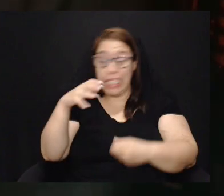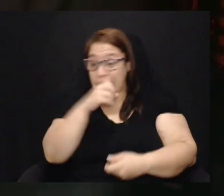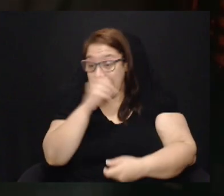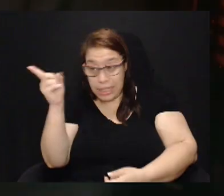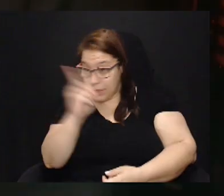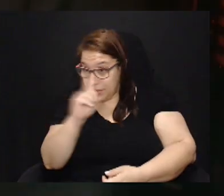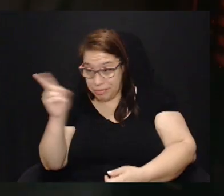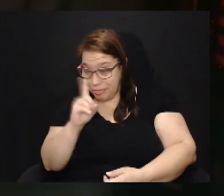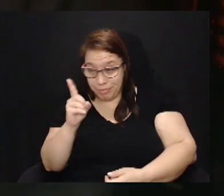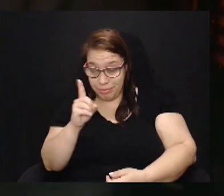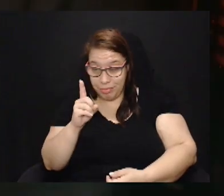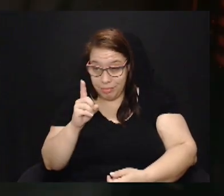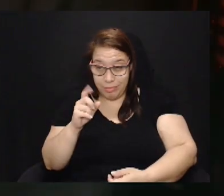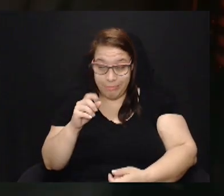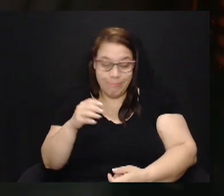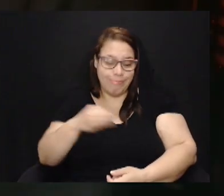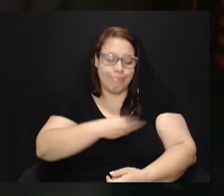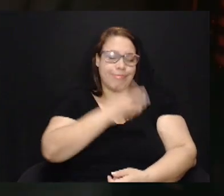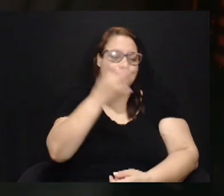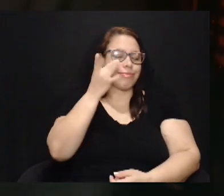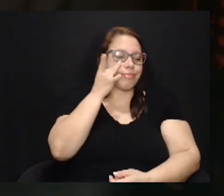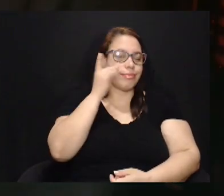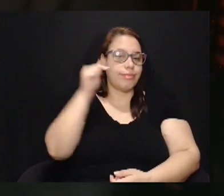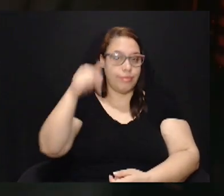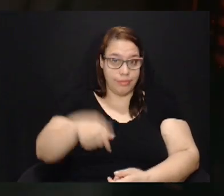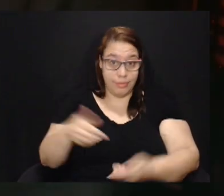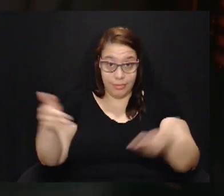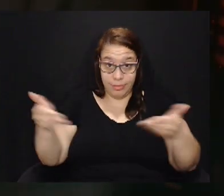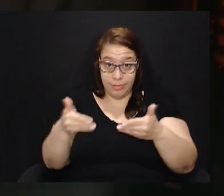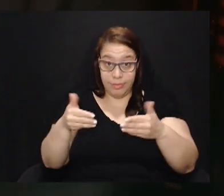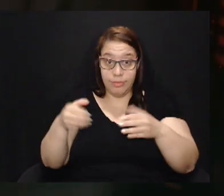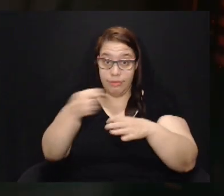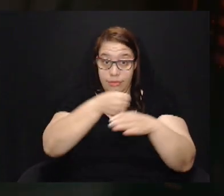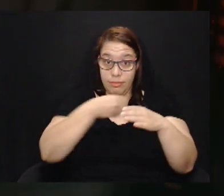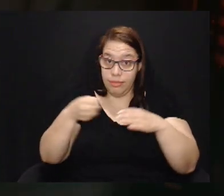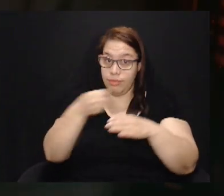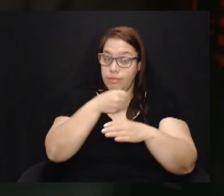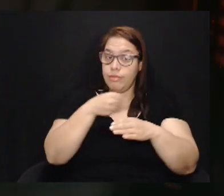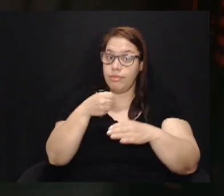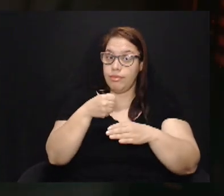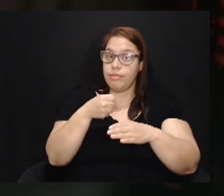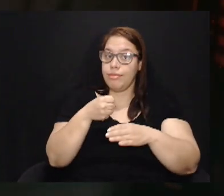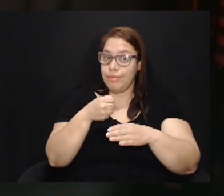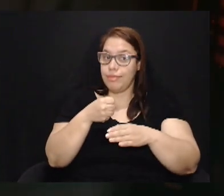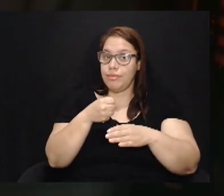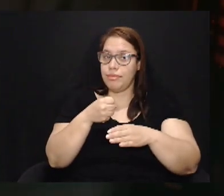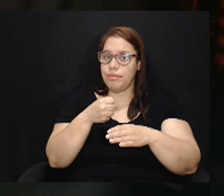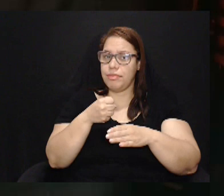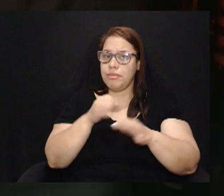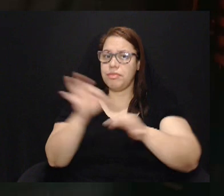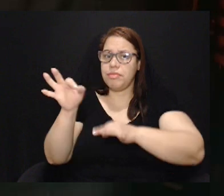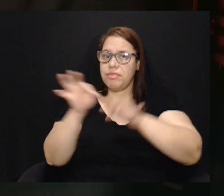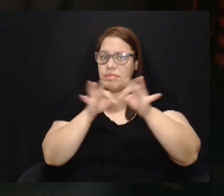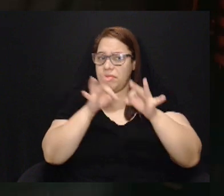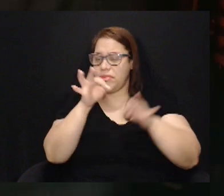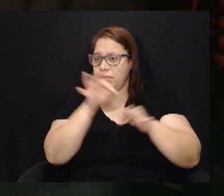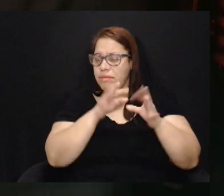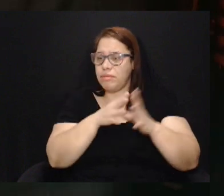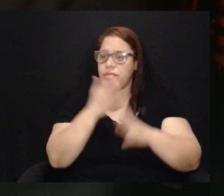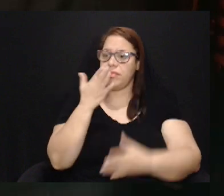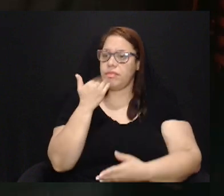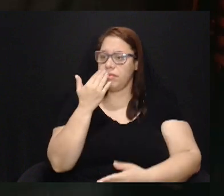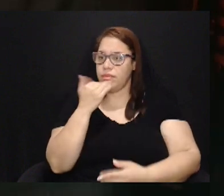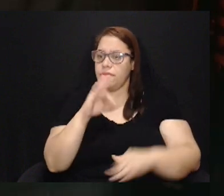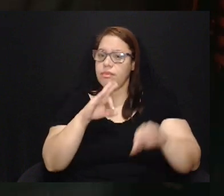dessa presença no aqui e no agora da cozinha quando a gente está, de repente, preparando a alimentação da família